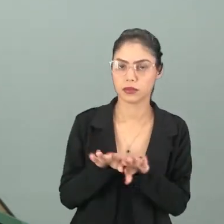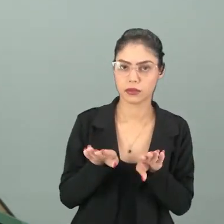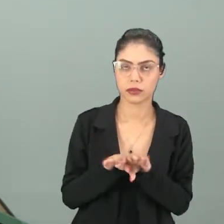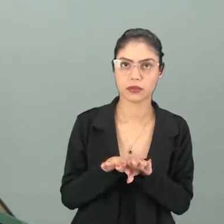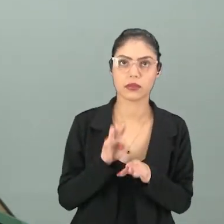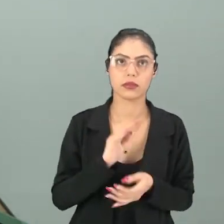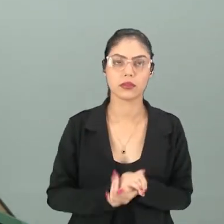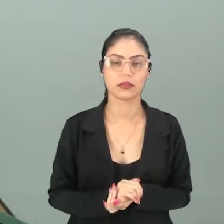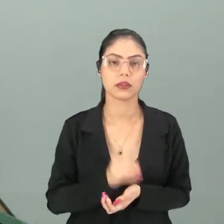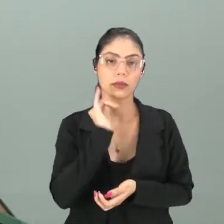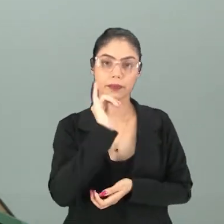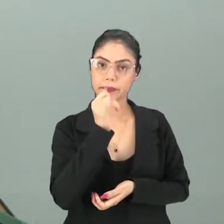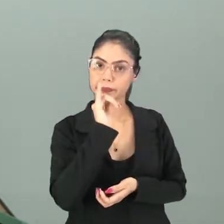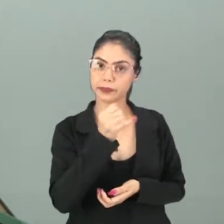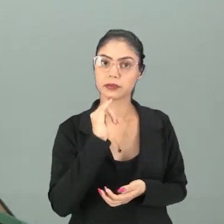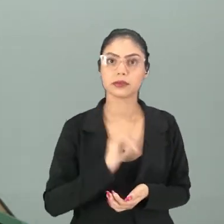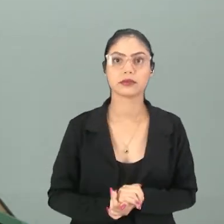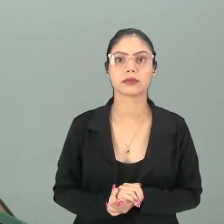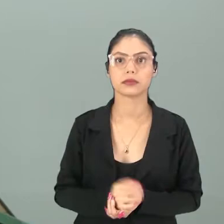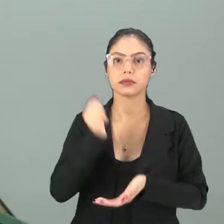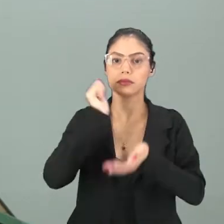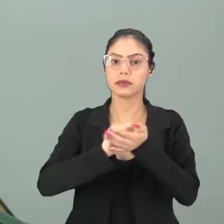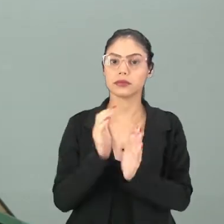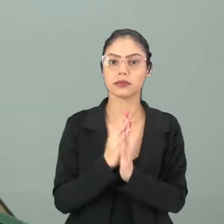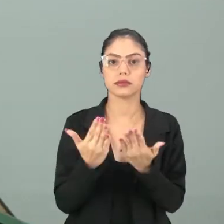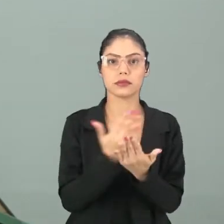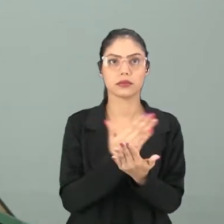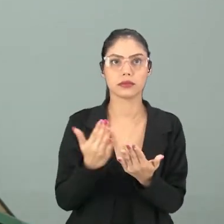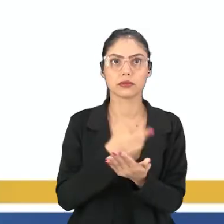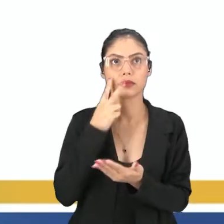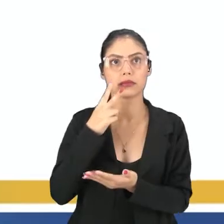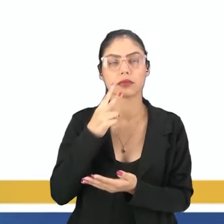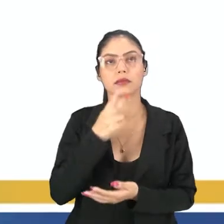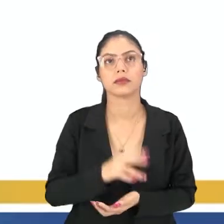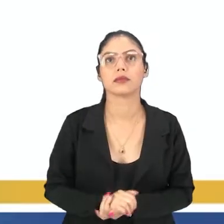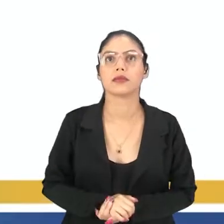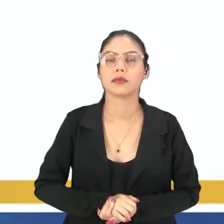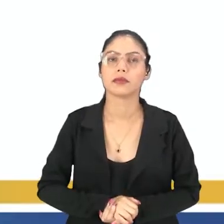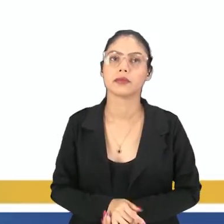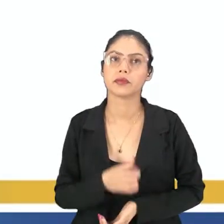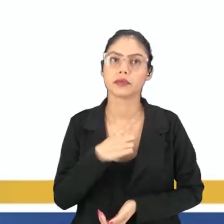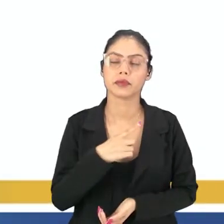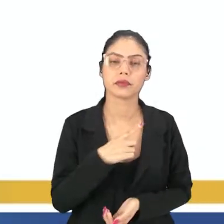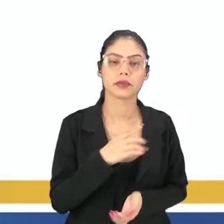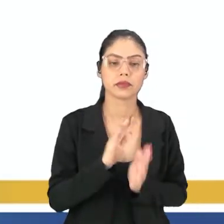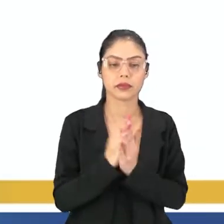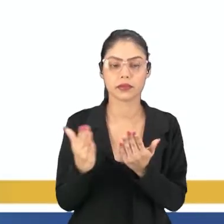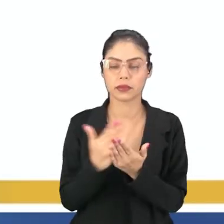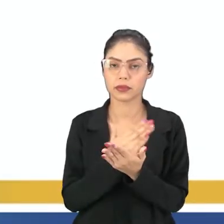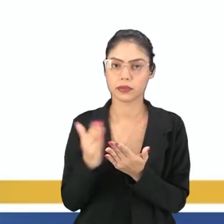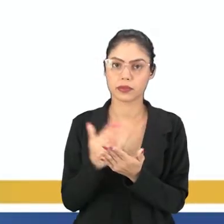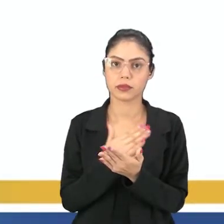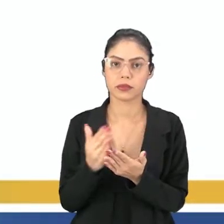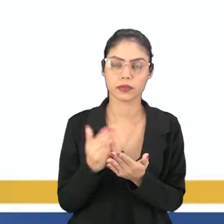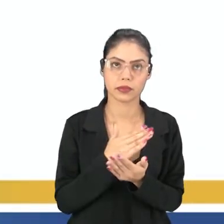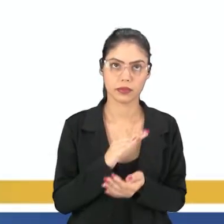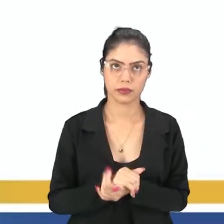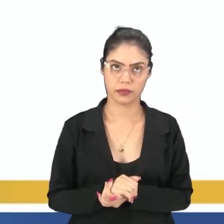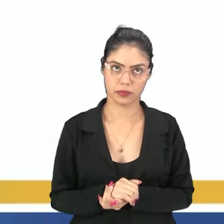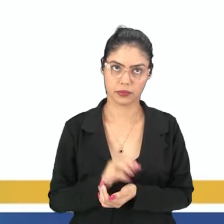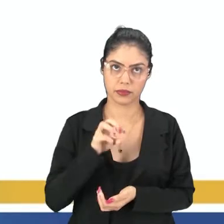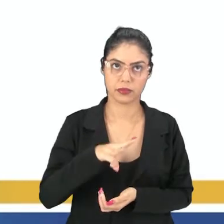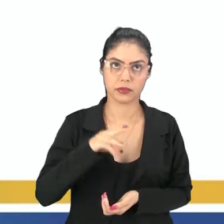também narraram as suas histórias em livros. Olha só, temos aqui o livro na telinha